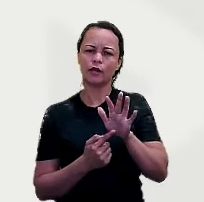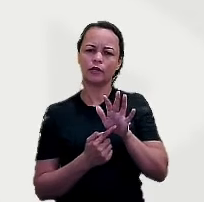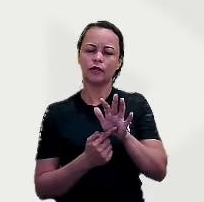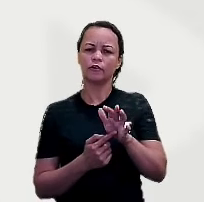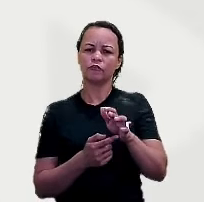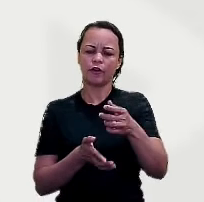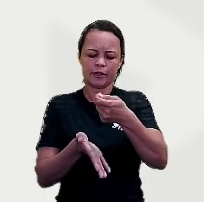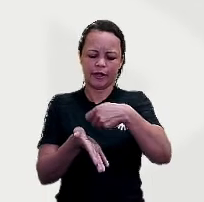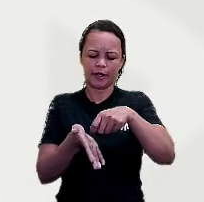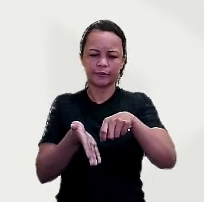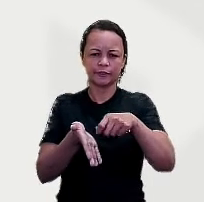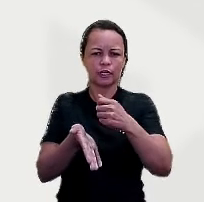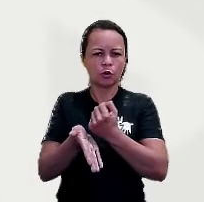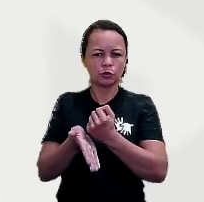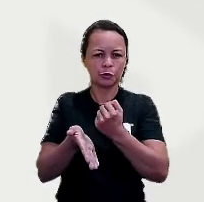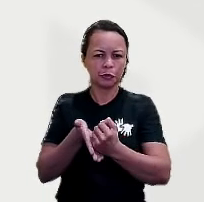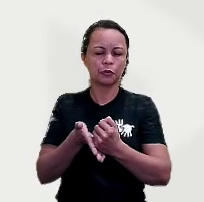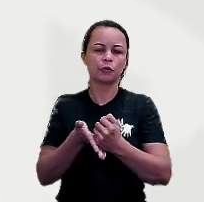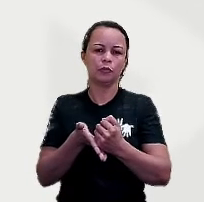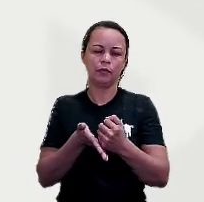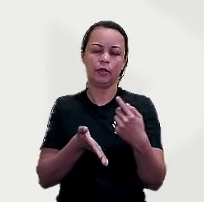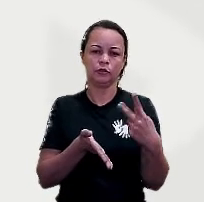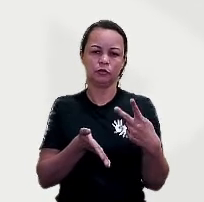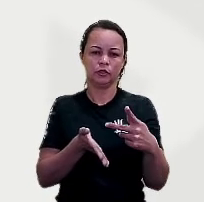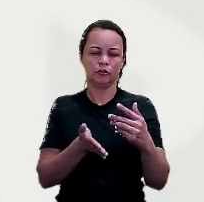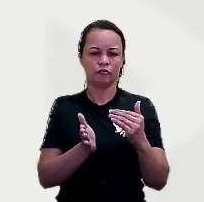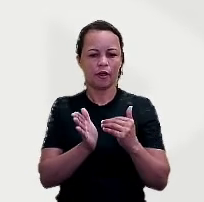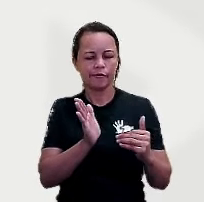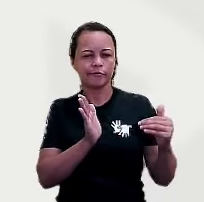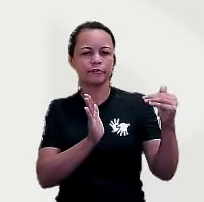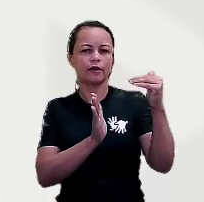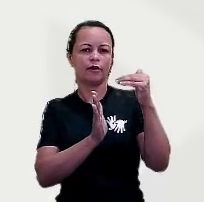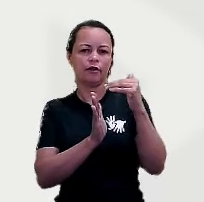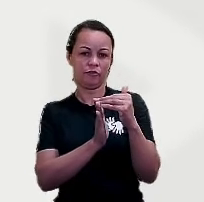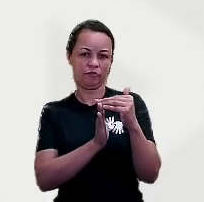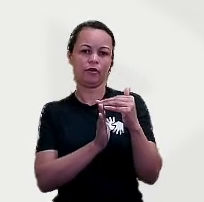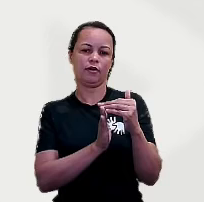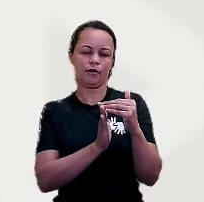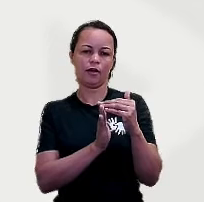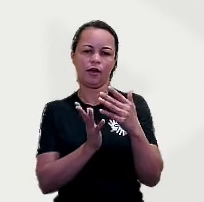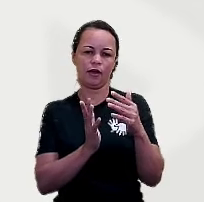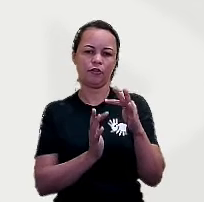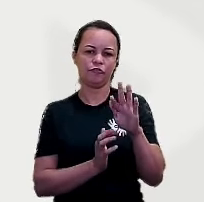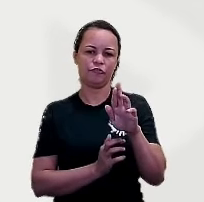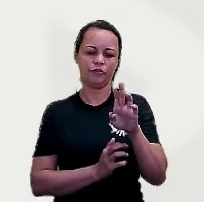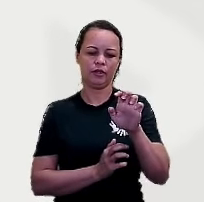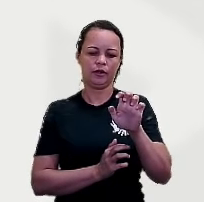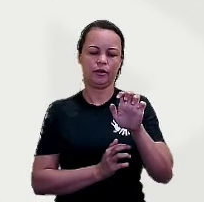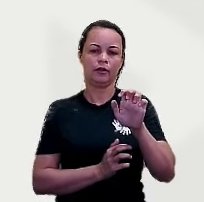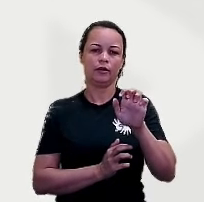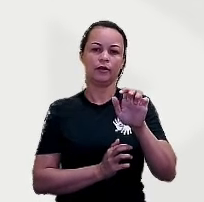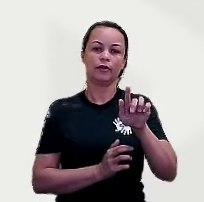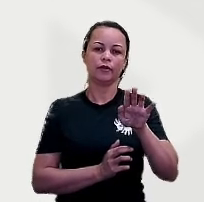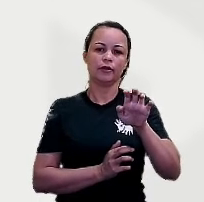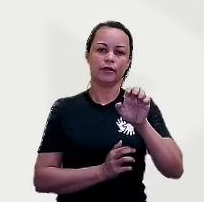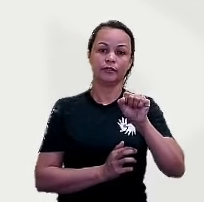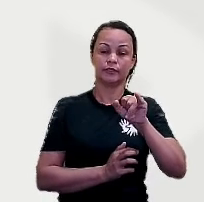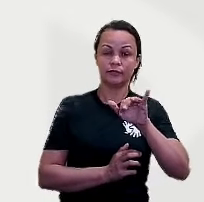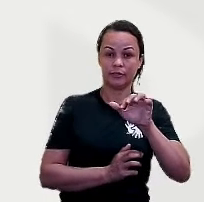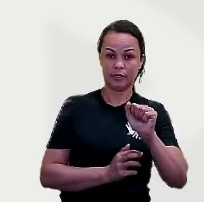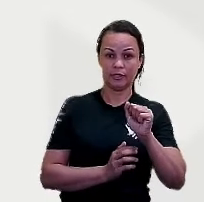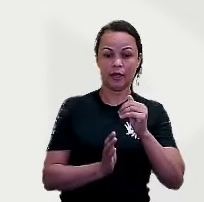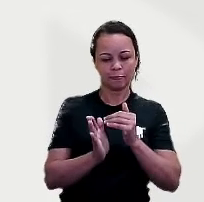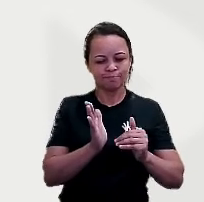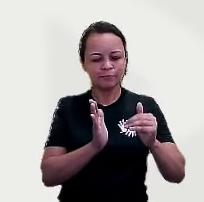vai assinar esse alvará que vai elevar a freguesia de Santo Antão à categoria